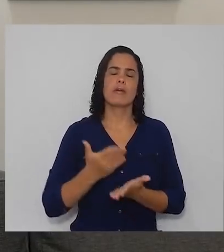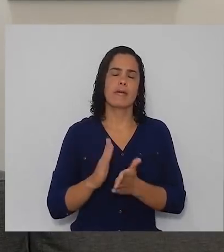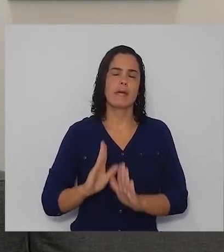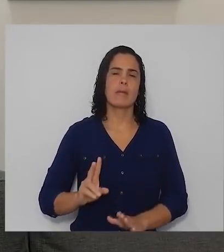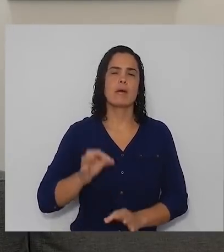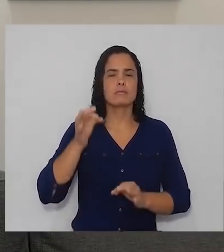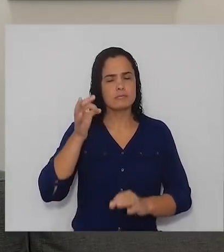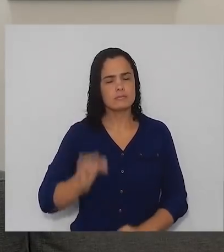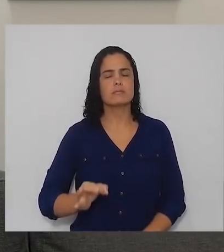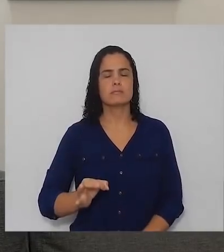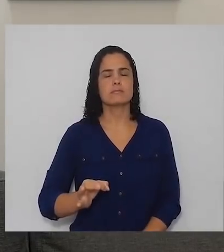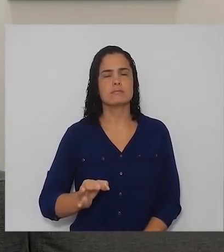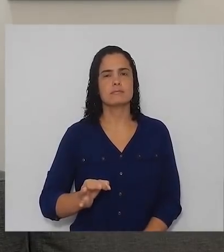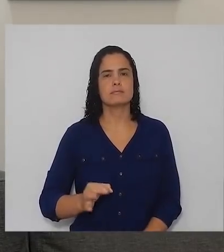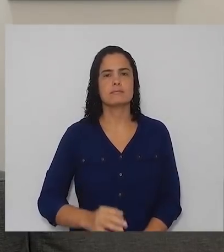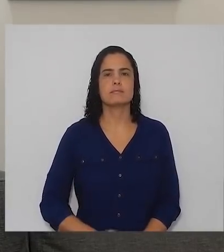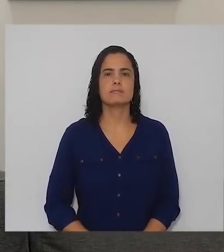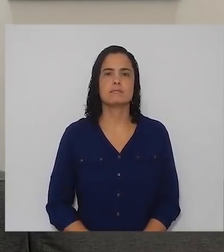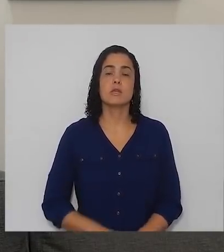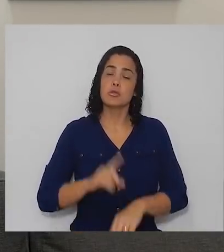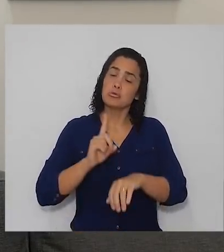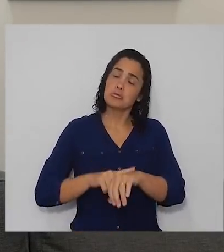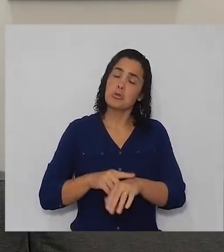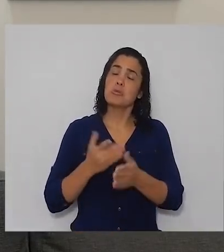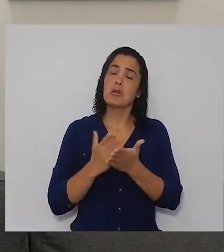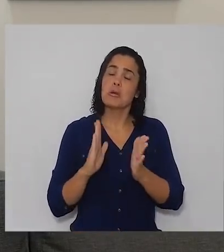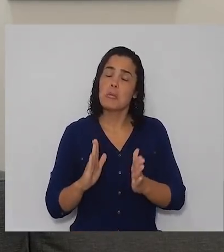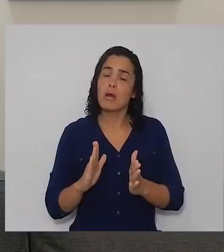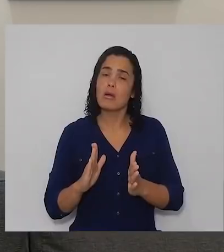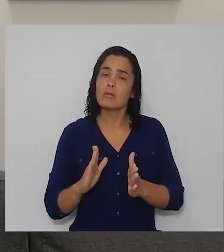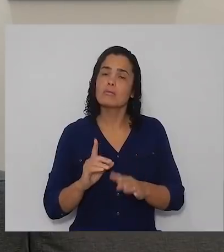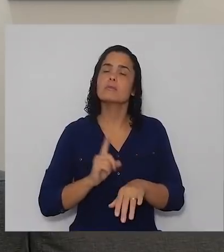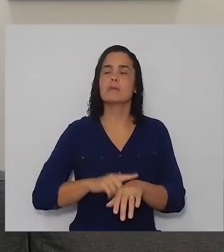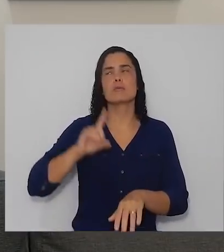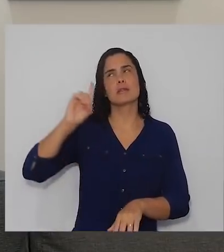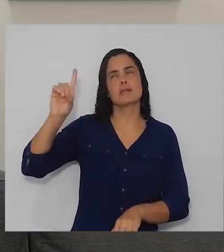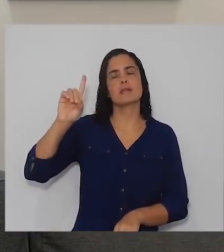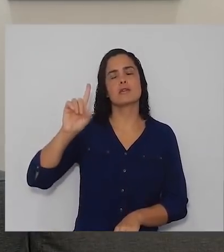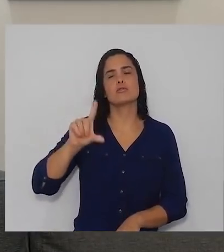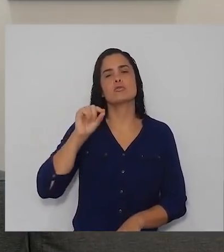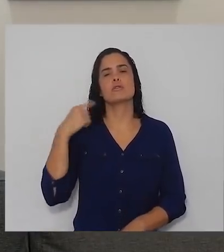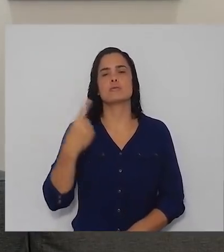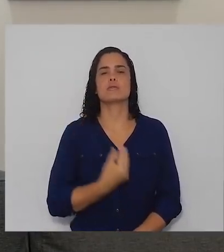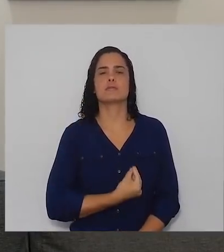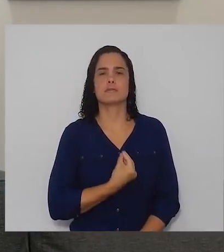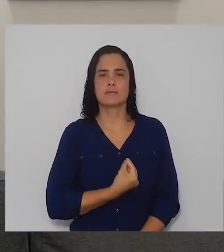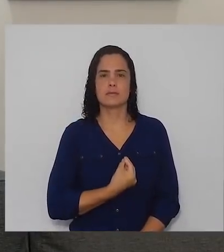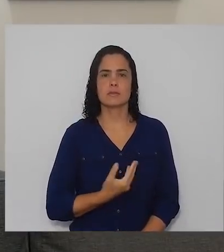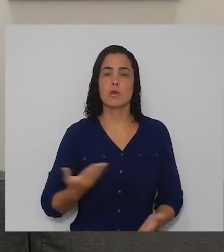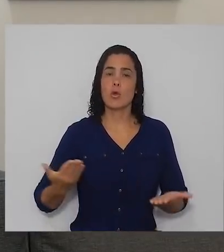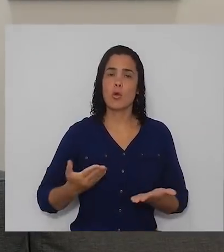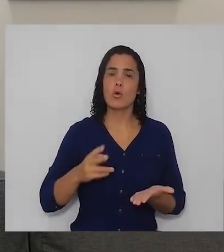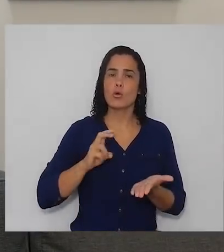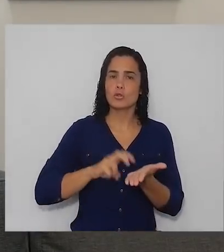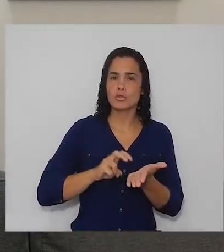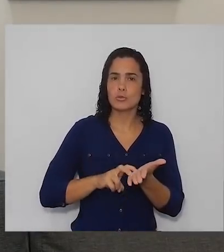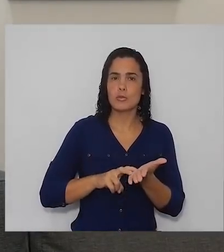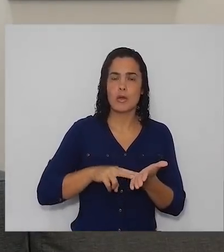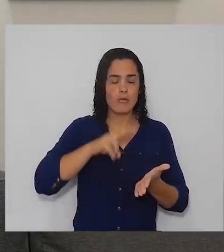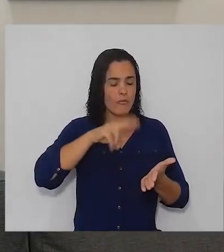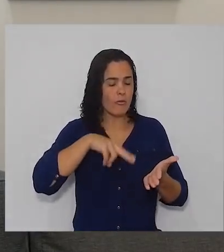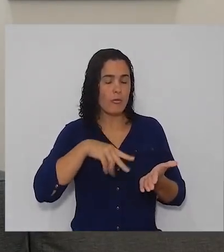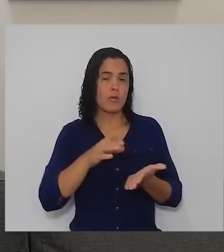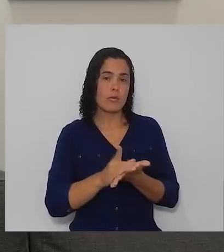dito, e o tempo que for será o tempo de Deus na nossa vida. Eu quero compartilhar com você, nesta manhã,